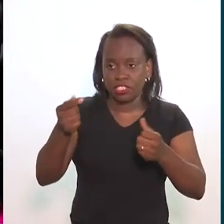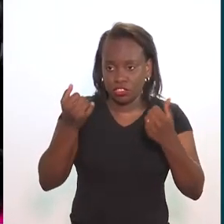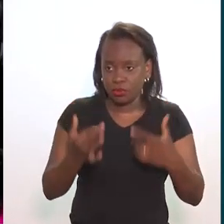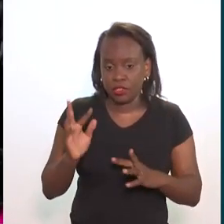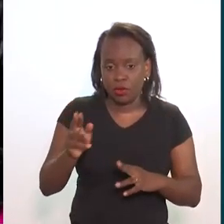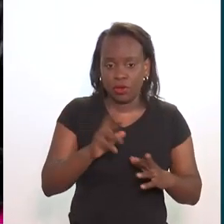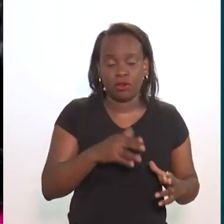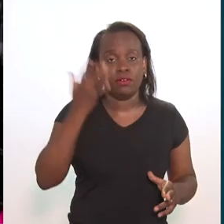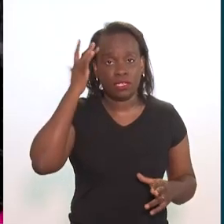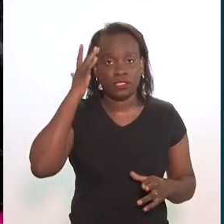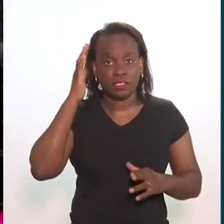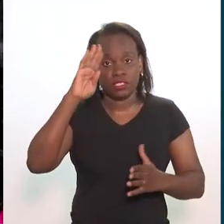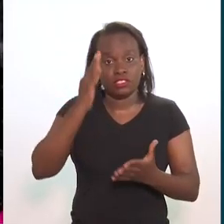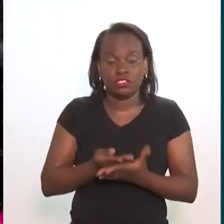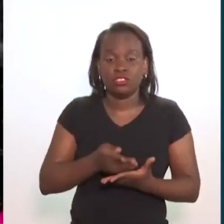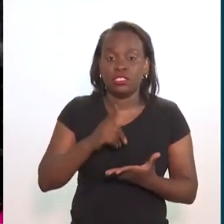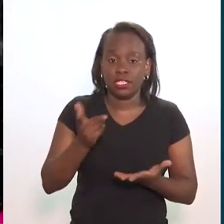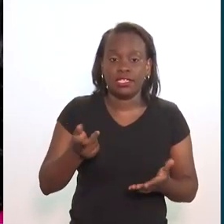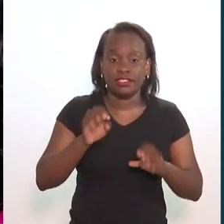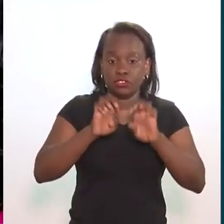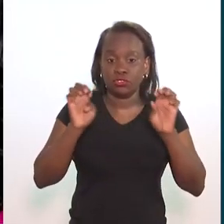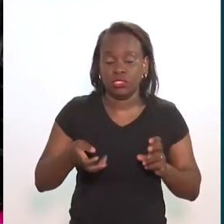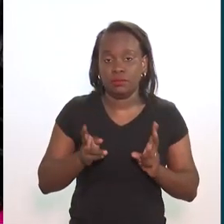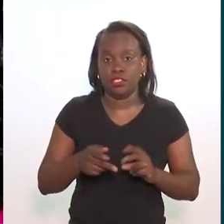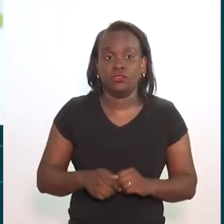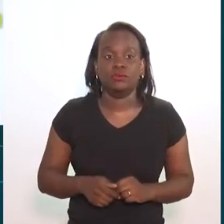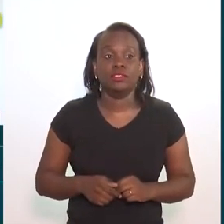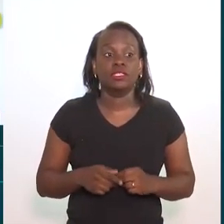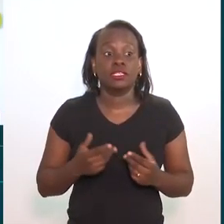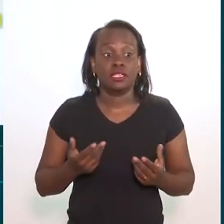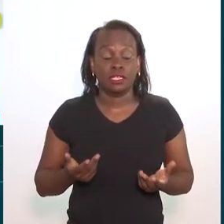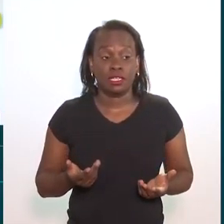isso. Eu acredito que a gente falta estrutura para isso.